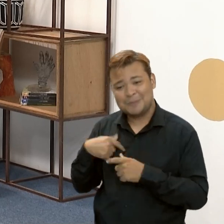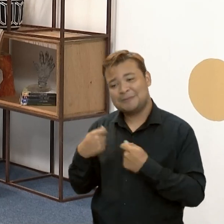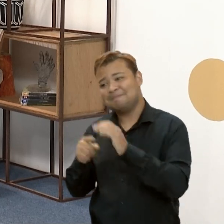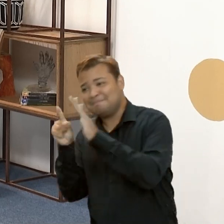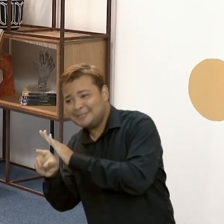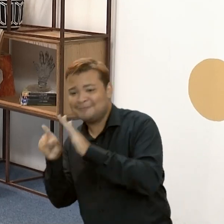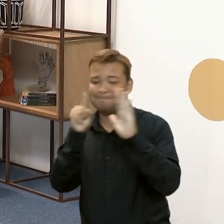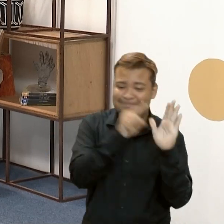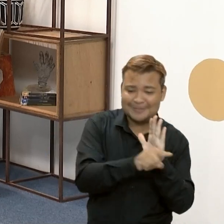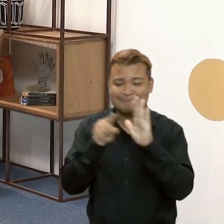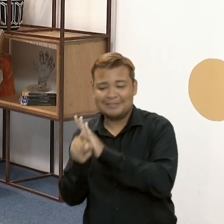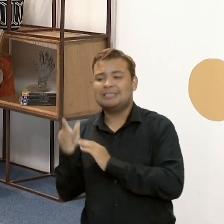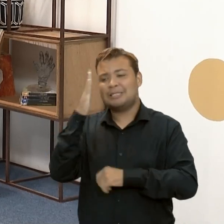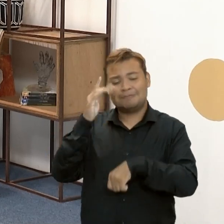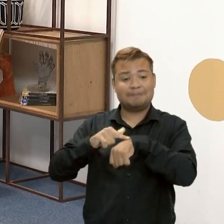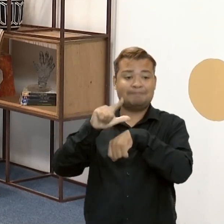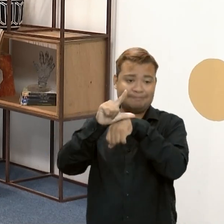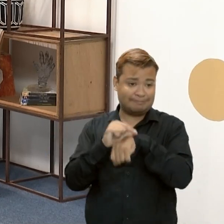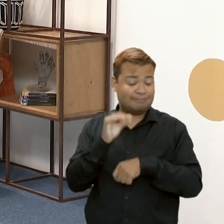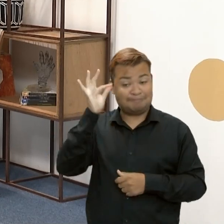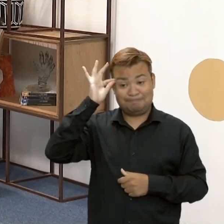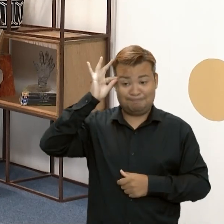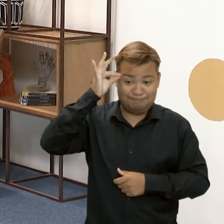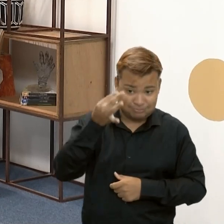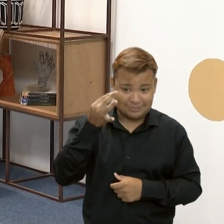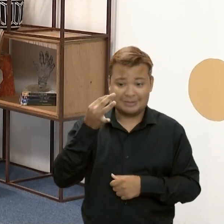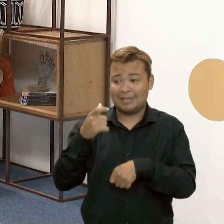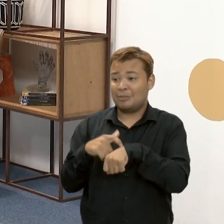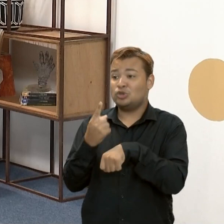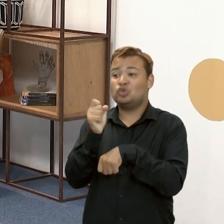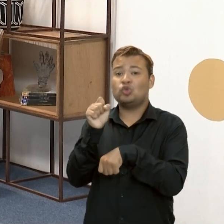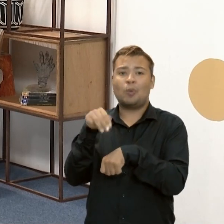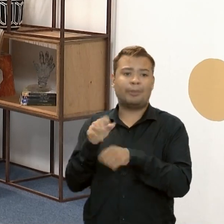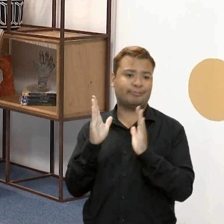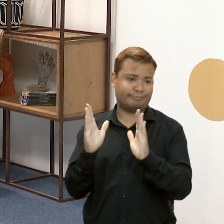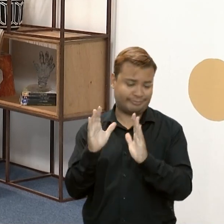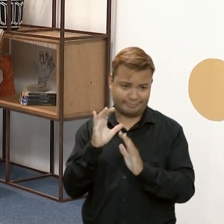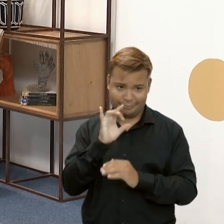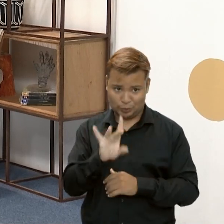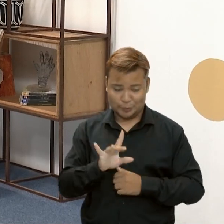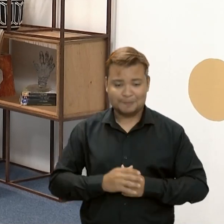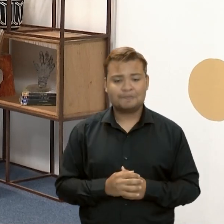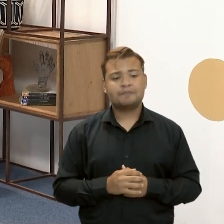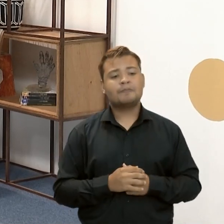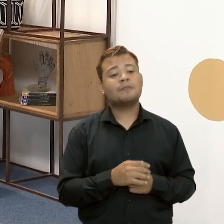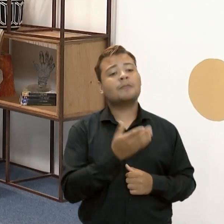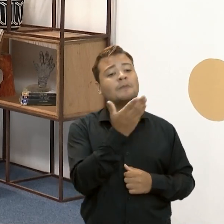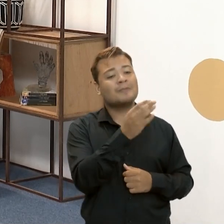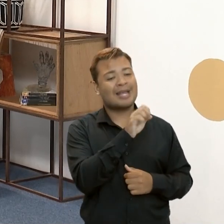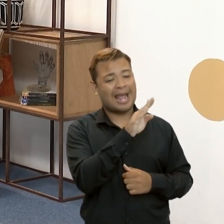duas, né, e o nosso bloco é rapidinho, passa super rápido os 18 minutos do nosso bloco. Mas, Hebe, para a gente encerrar, a gente já